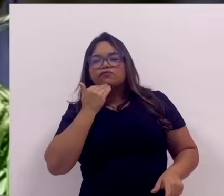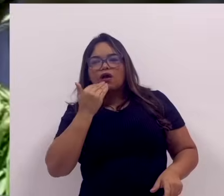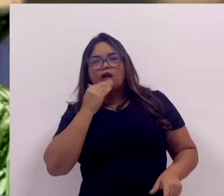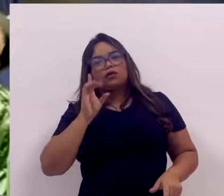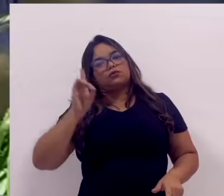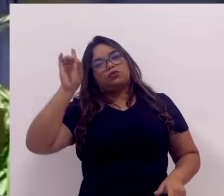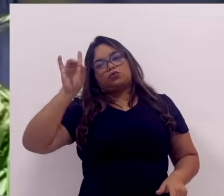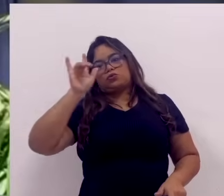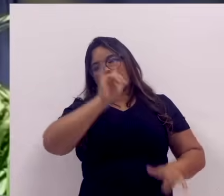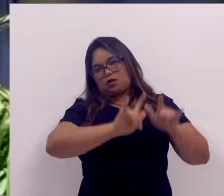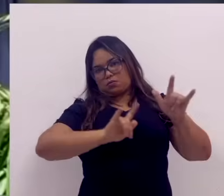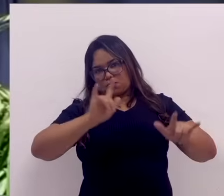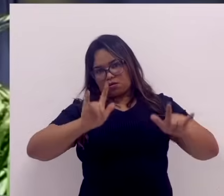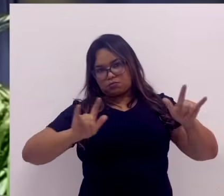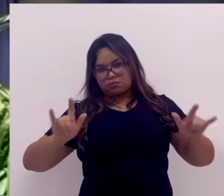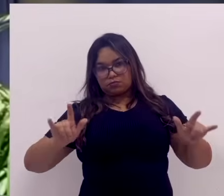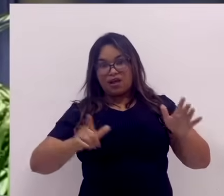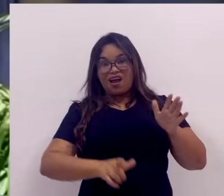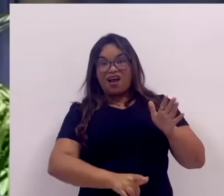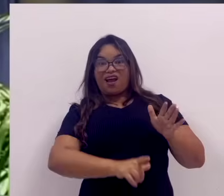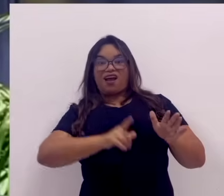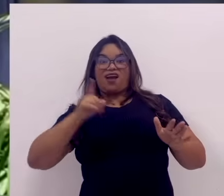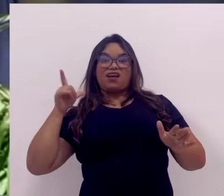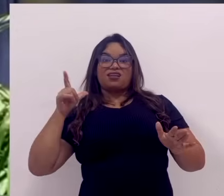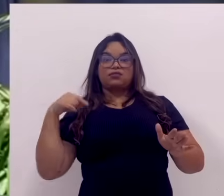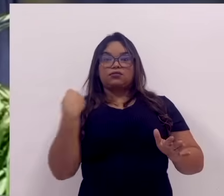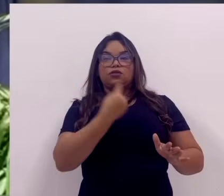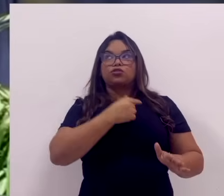Ainda que antes que soubéssemos que ele existia,